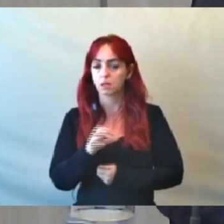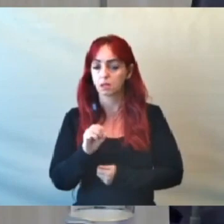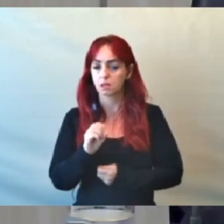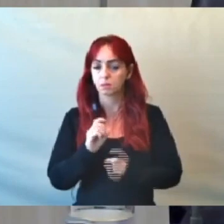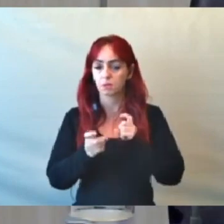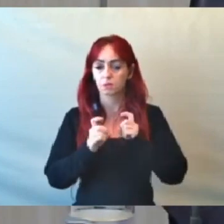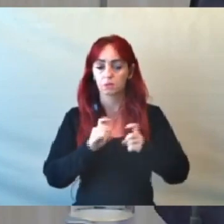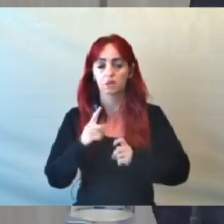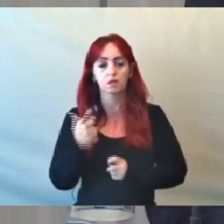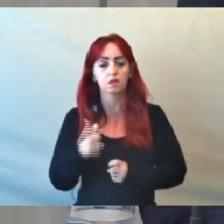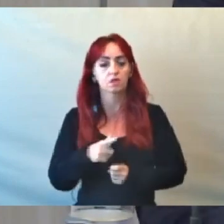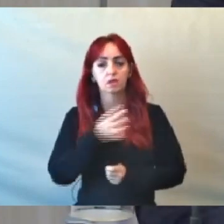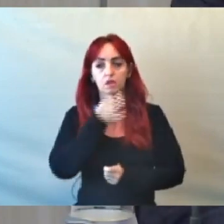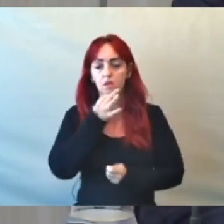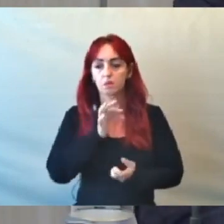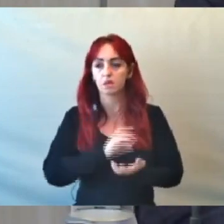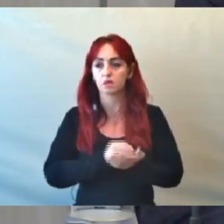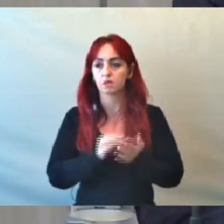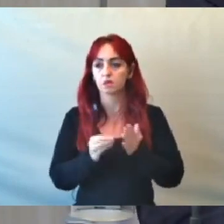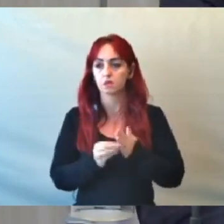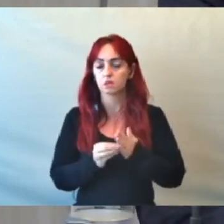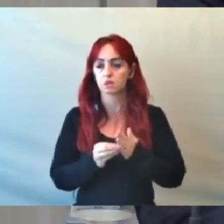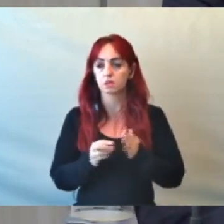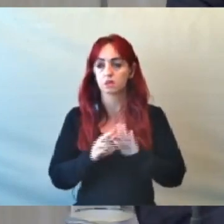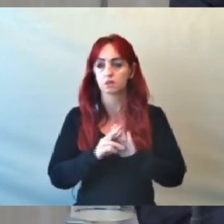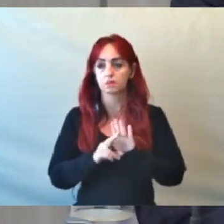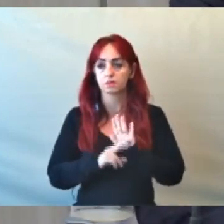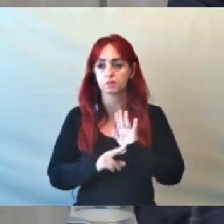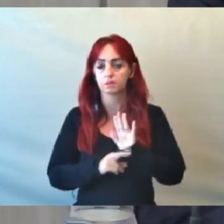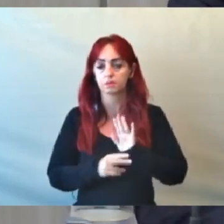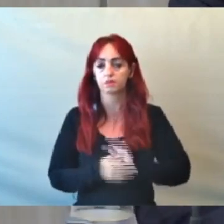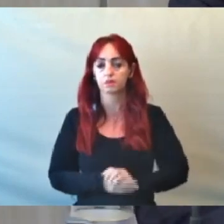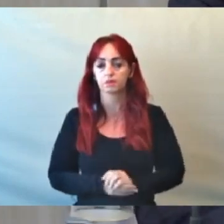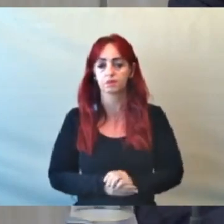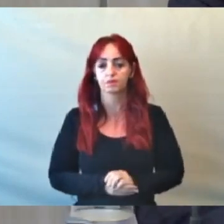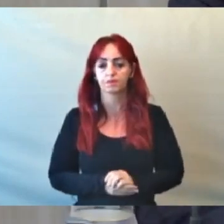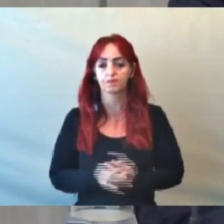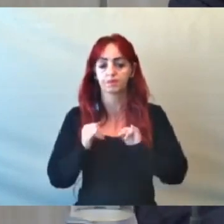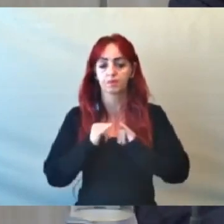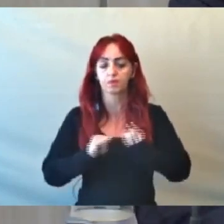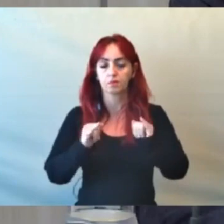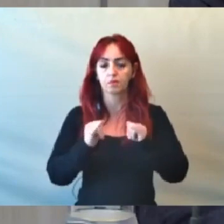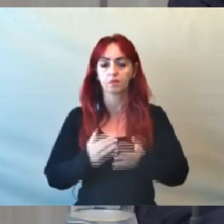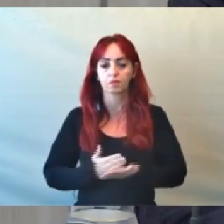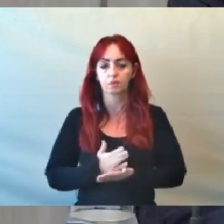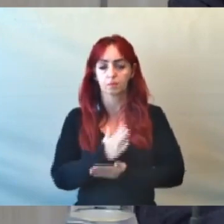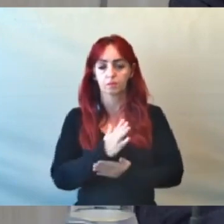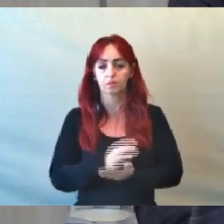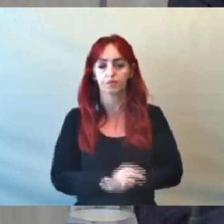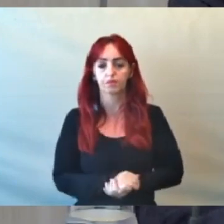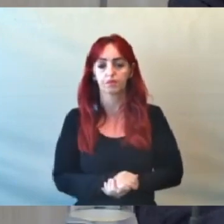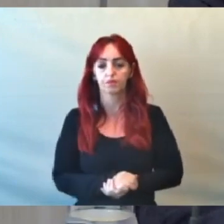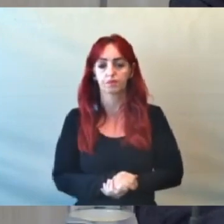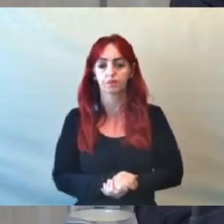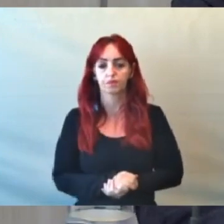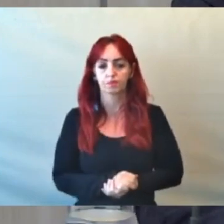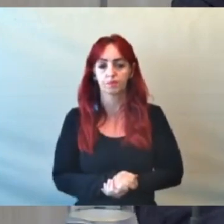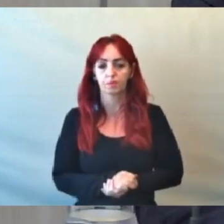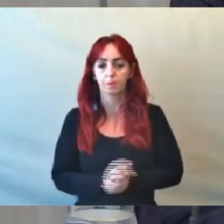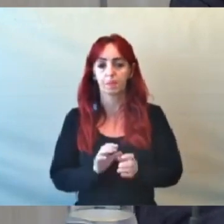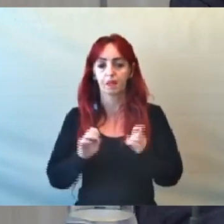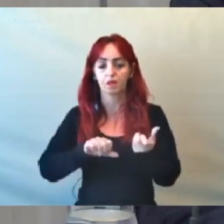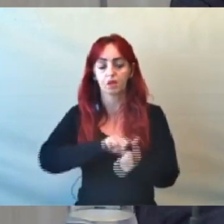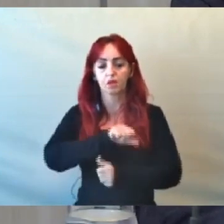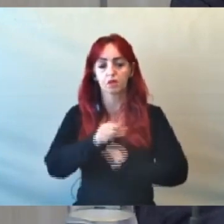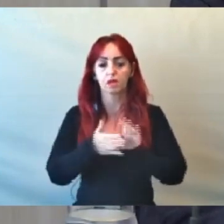nos termos regimentais, eu comunico a sua aprovação. Vamos só inverter a pauta para aprovar os